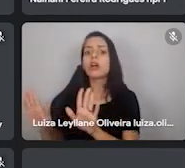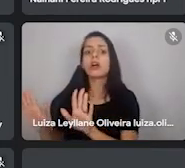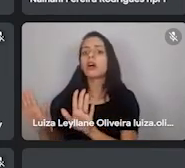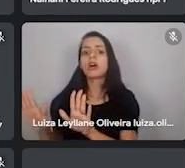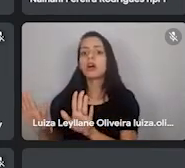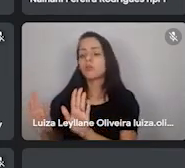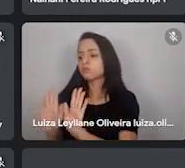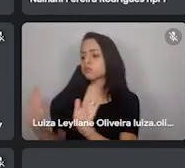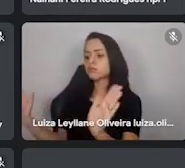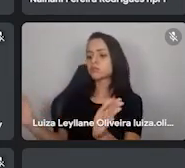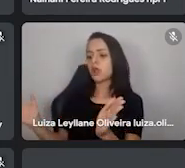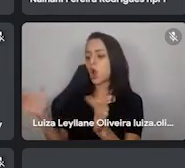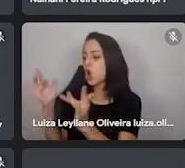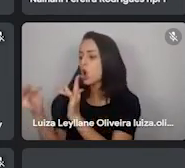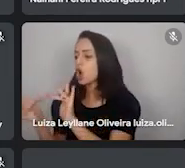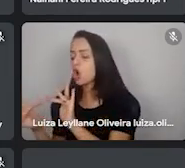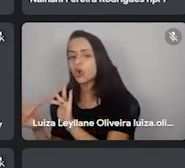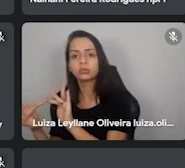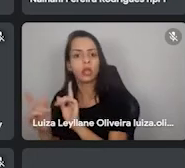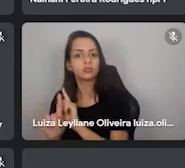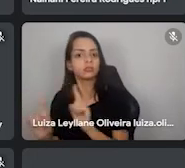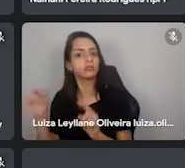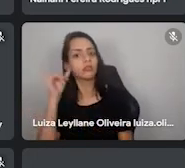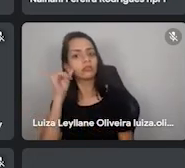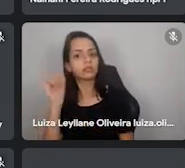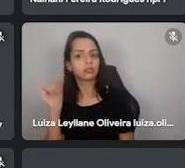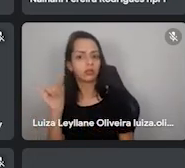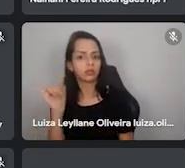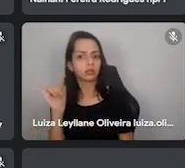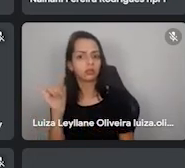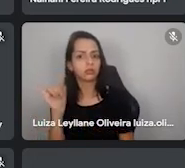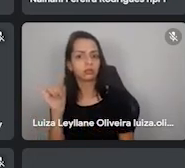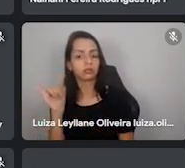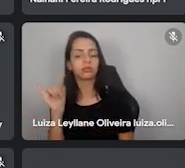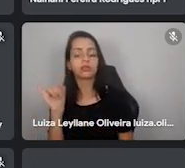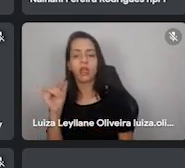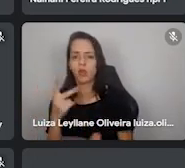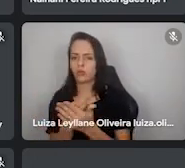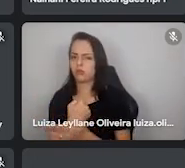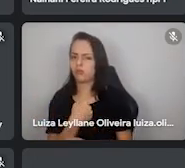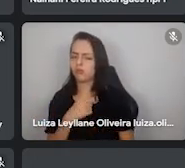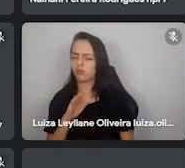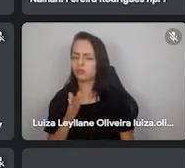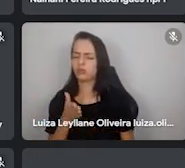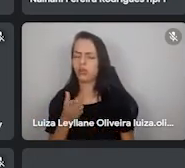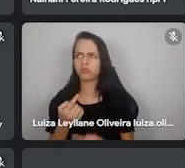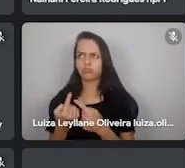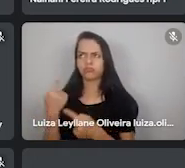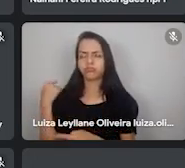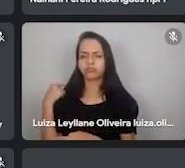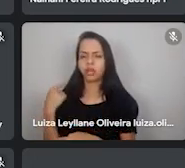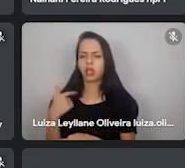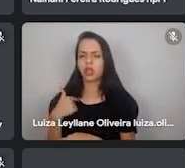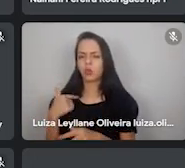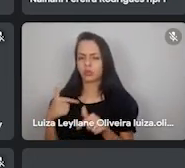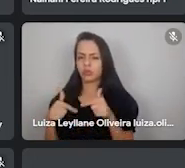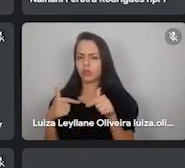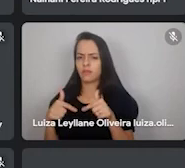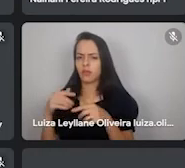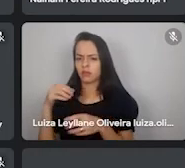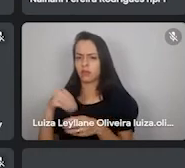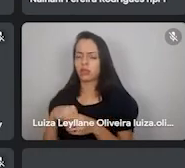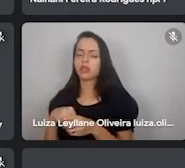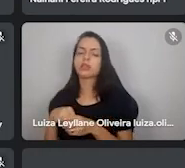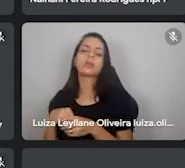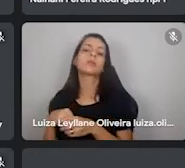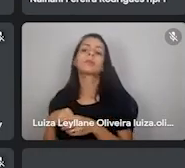Já aconteceu comigo, na época, eu era eletricista responsável pela localidade de